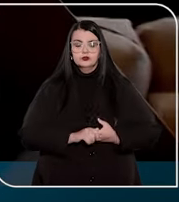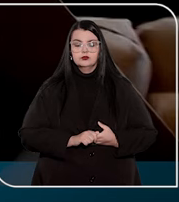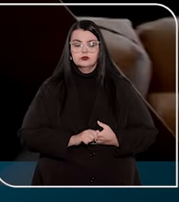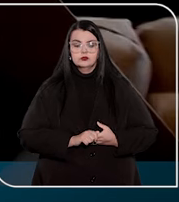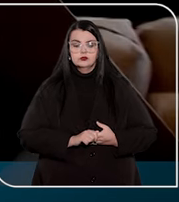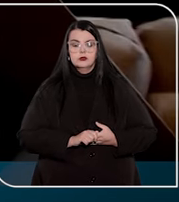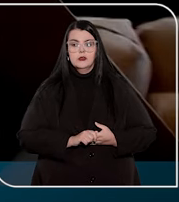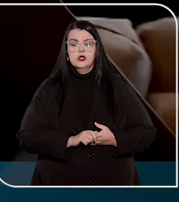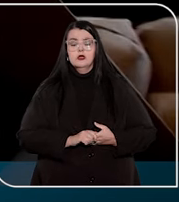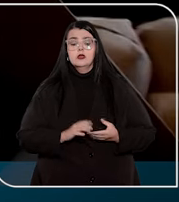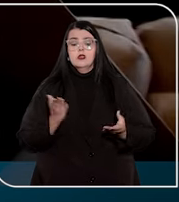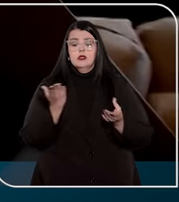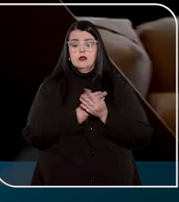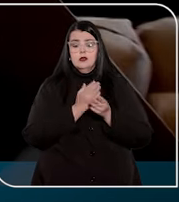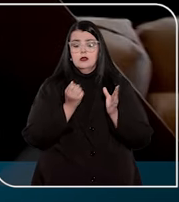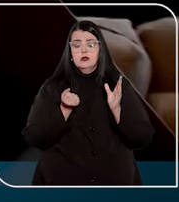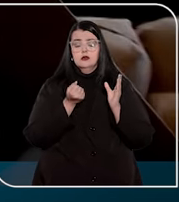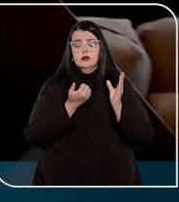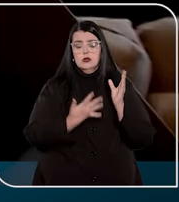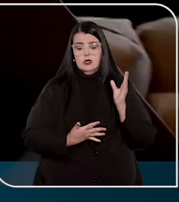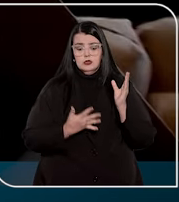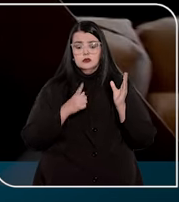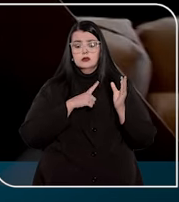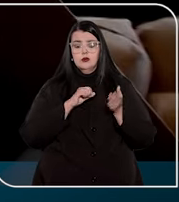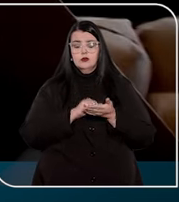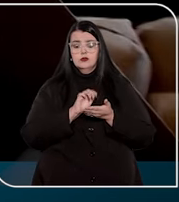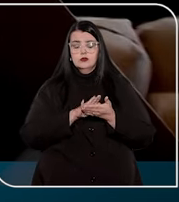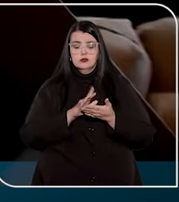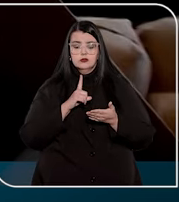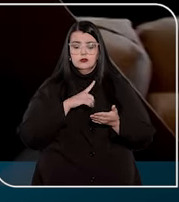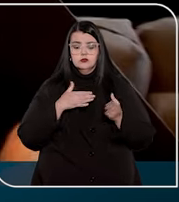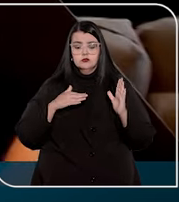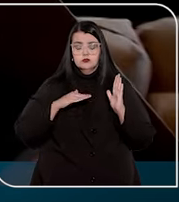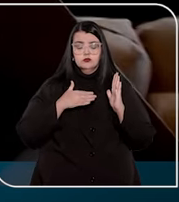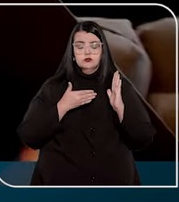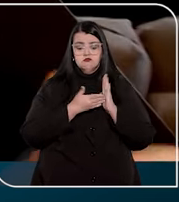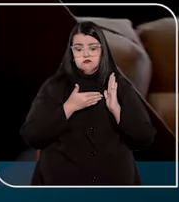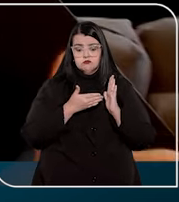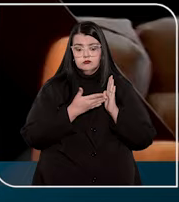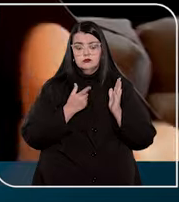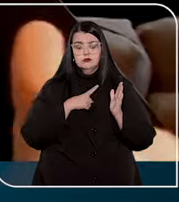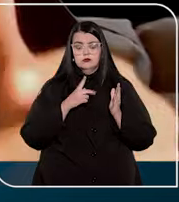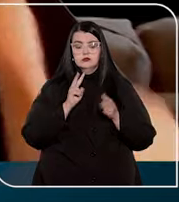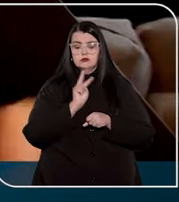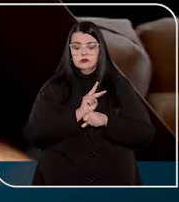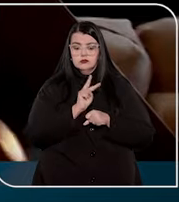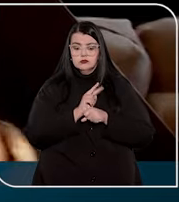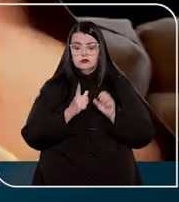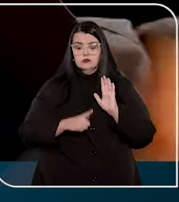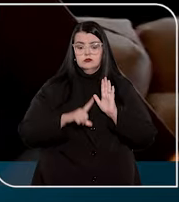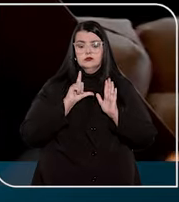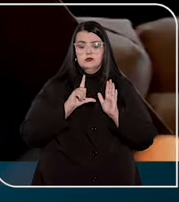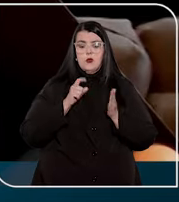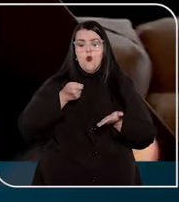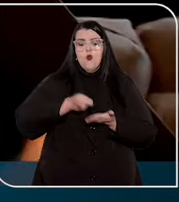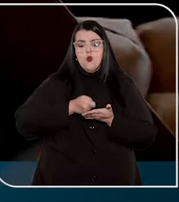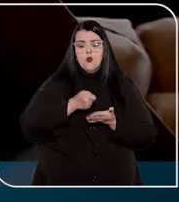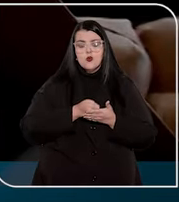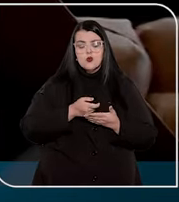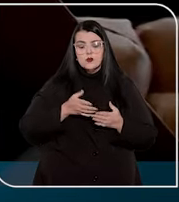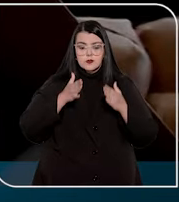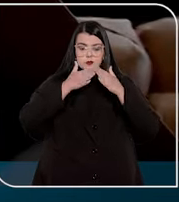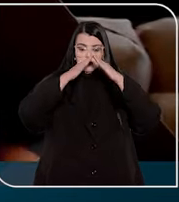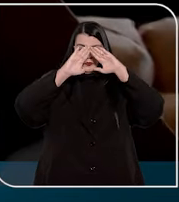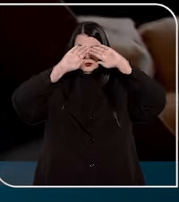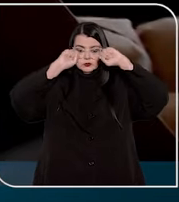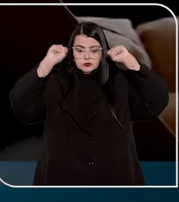embargos de declaração e os embargos de declaração cumprirão esse papel de pré-questionar, ou seja, obrigar o tribunal